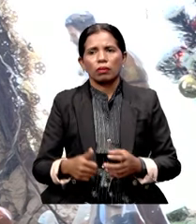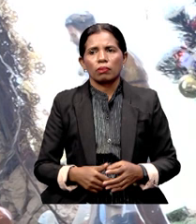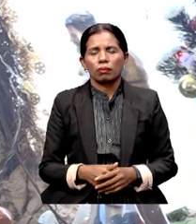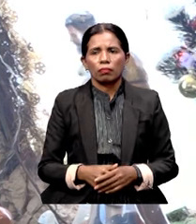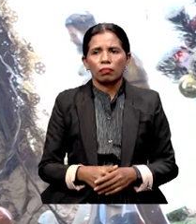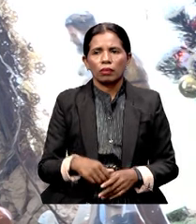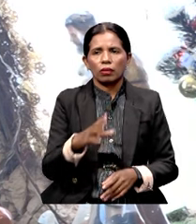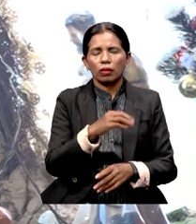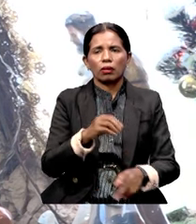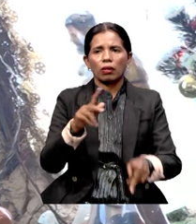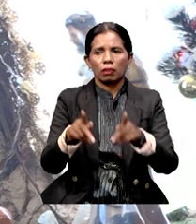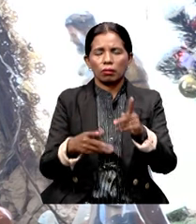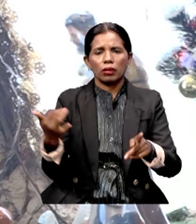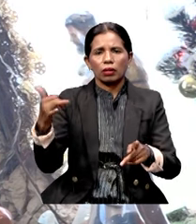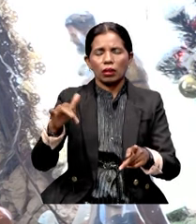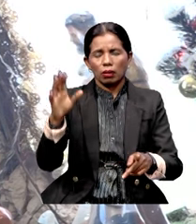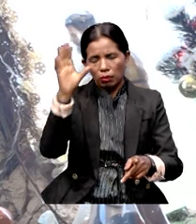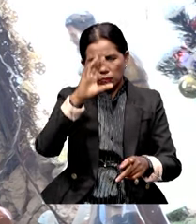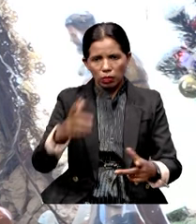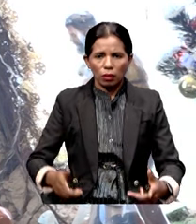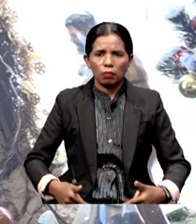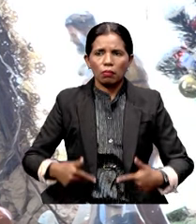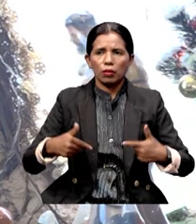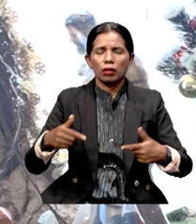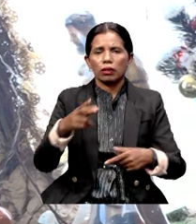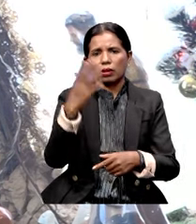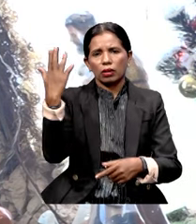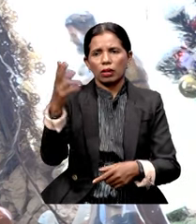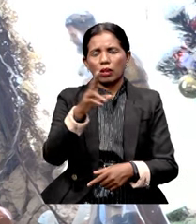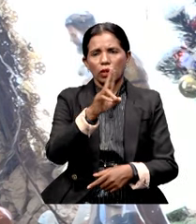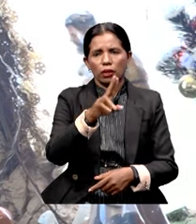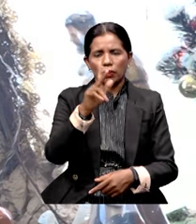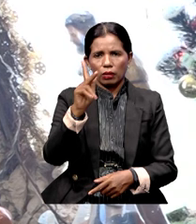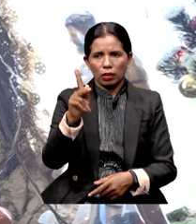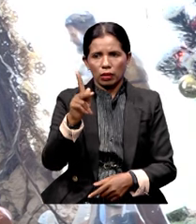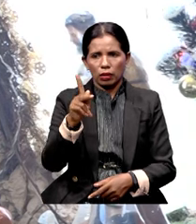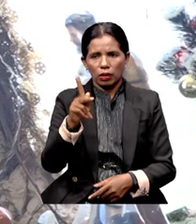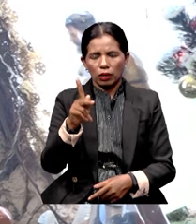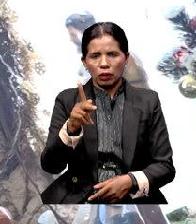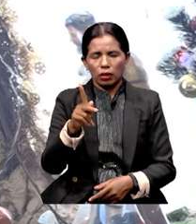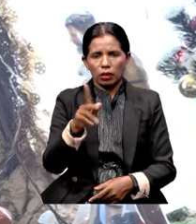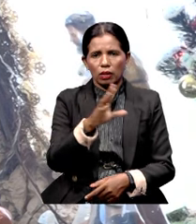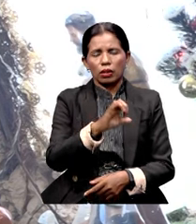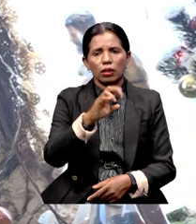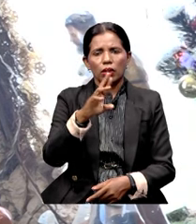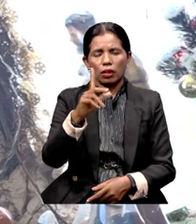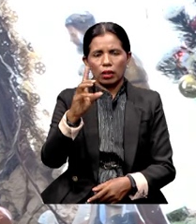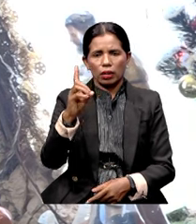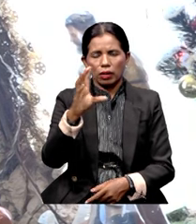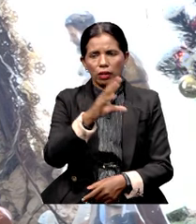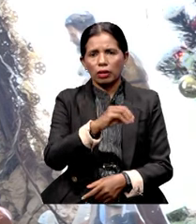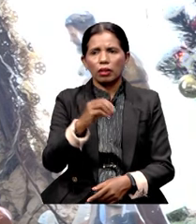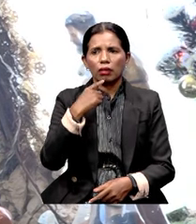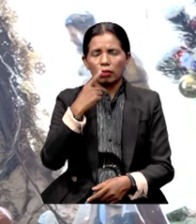No nemoj, ba sira nebe babuka moris, hanesan e a Inglaterra. Irlanda Norte, República